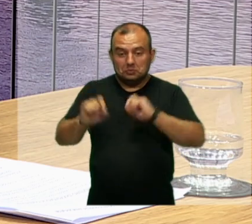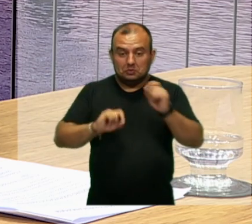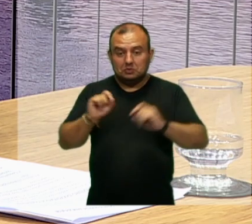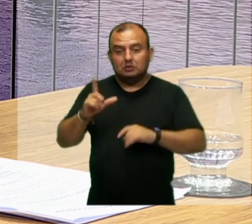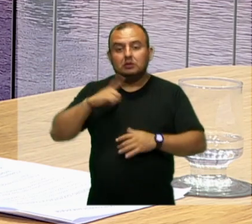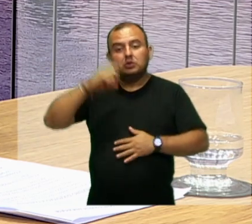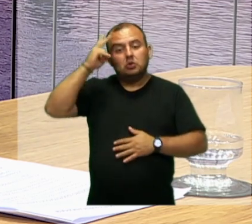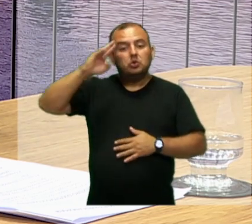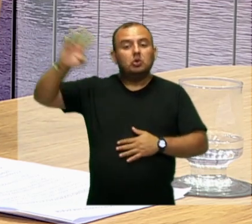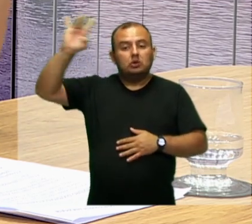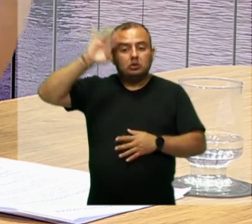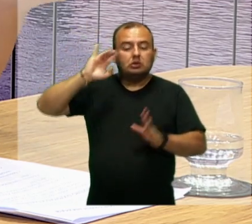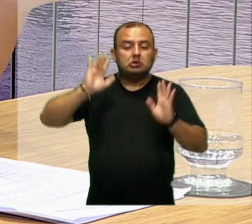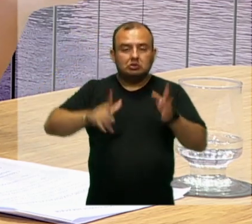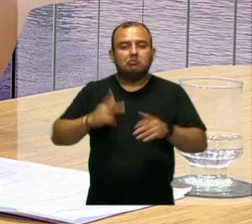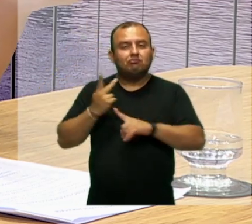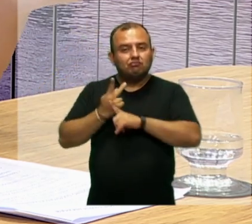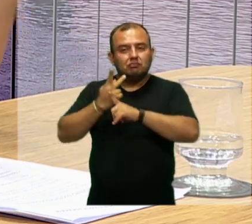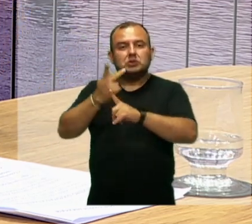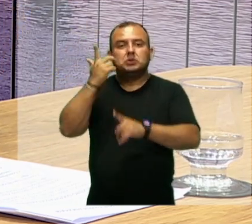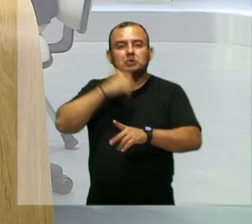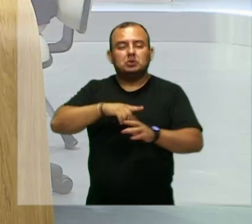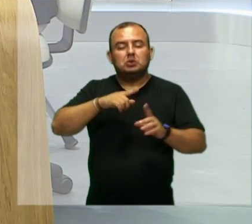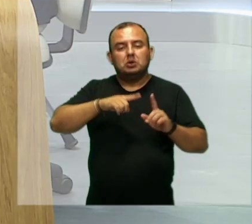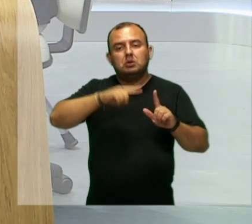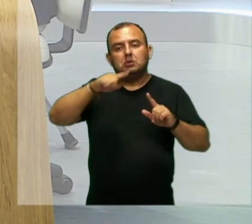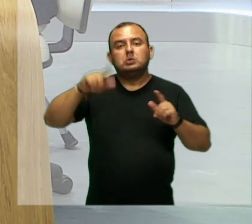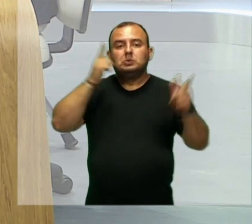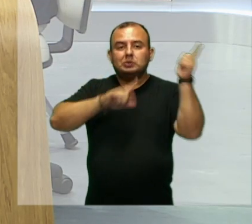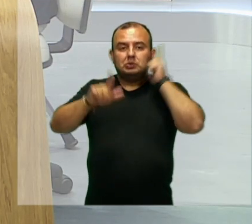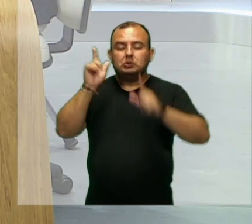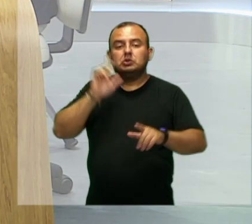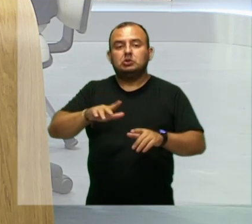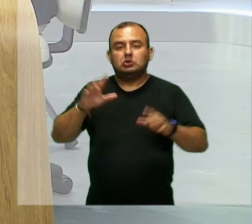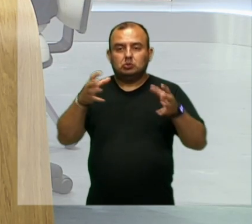esse sonho aí, já está em busca desses índices para compor